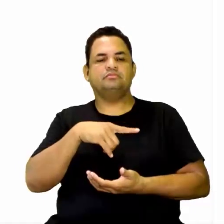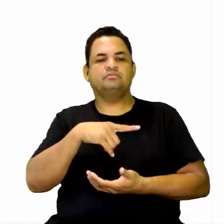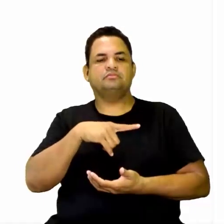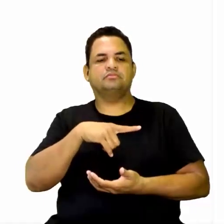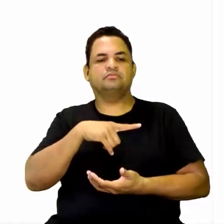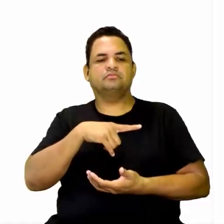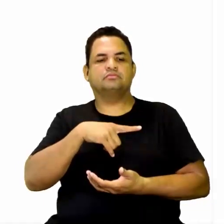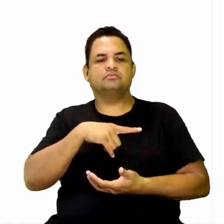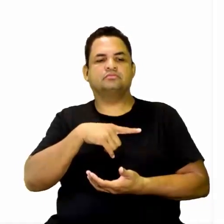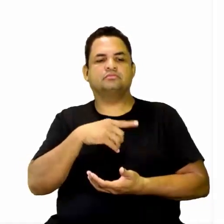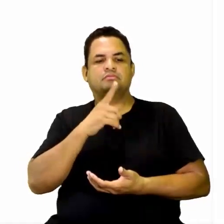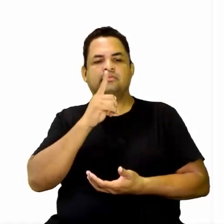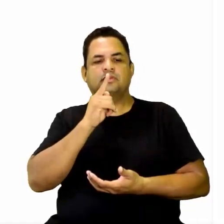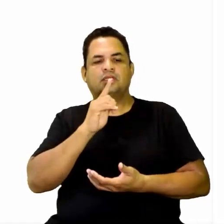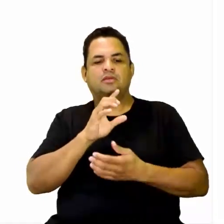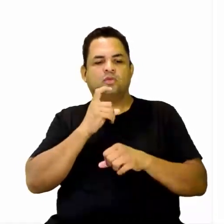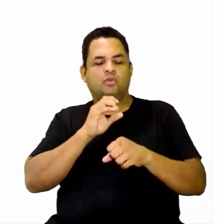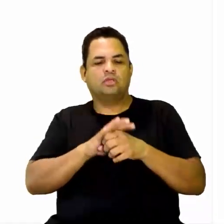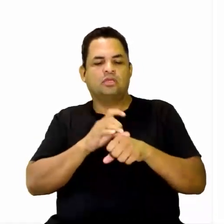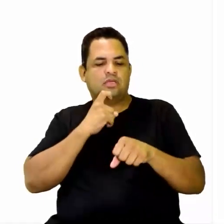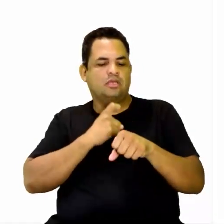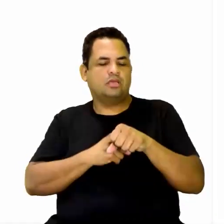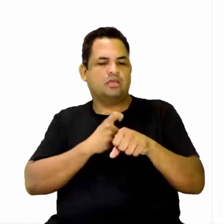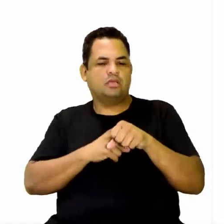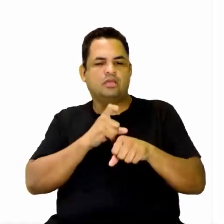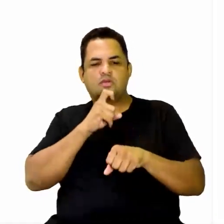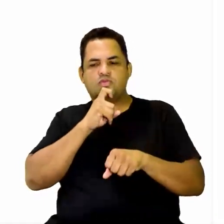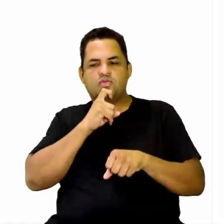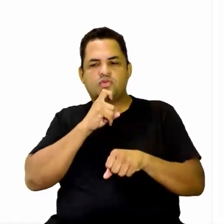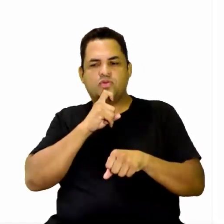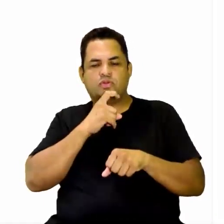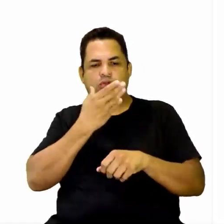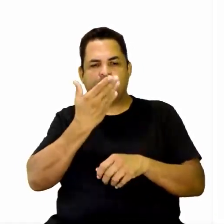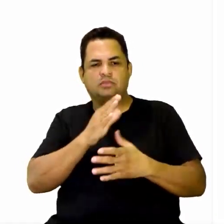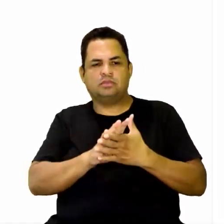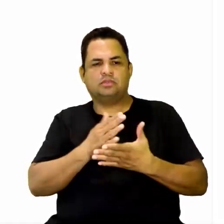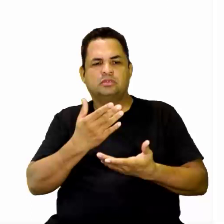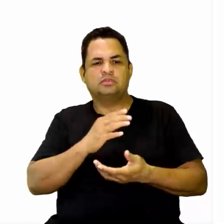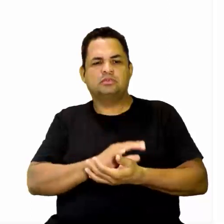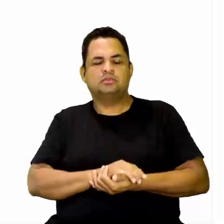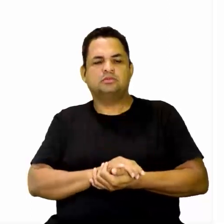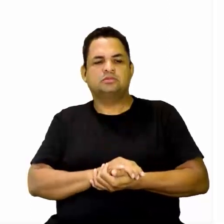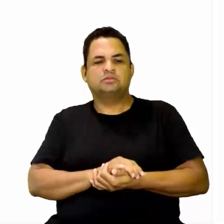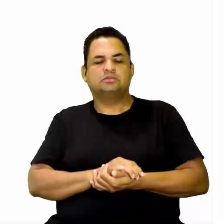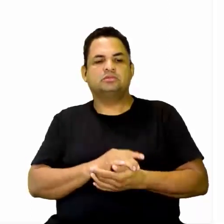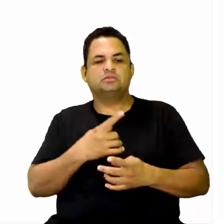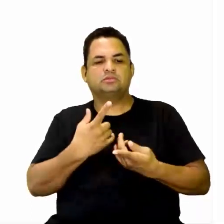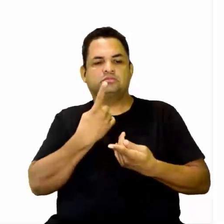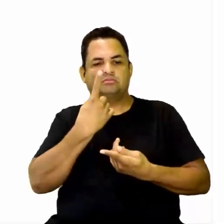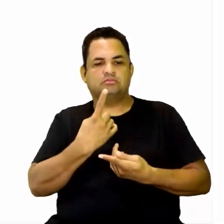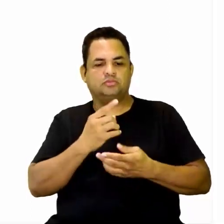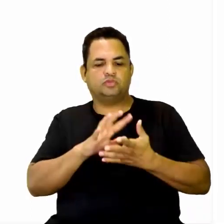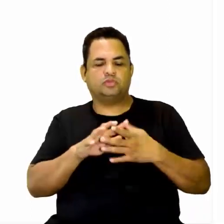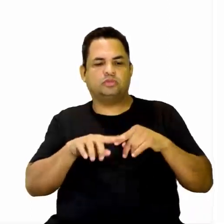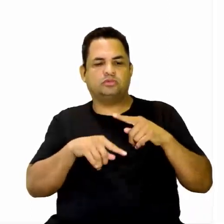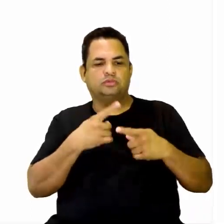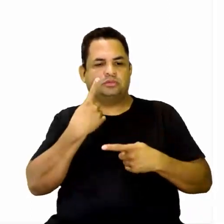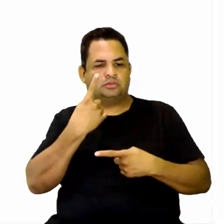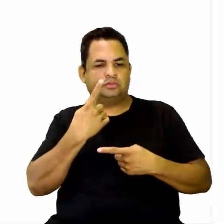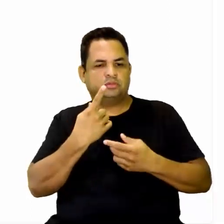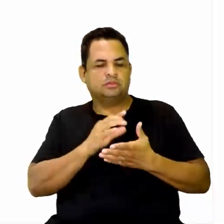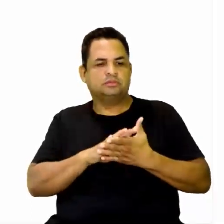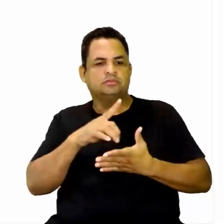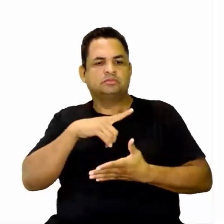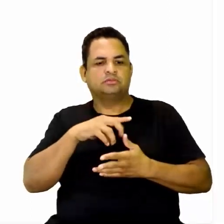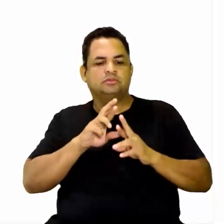ó, água e gelo. Um componente só, né, porque gelo é água do estado sólido, mas quando você observa,